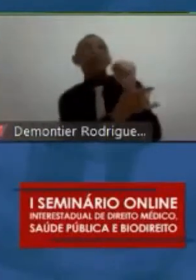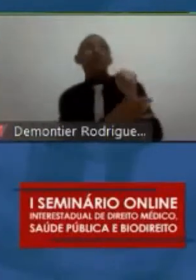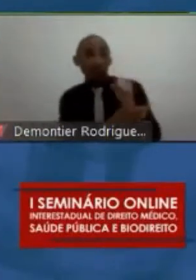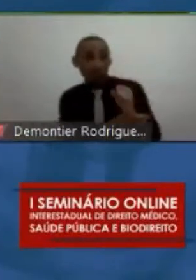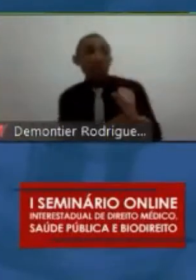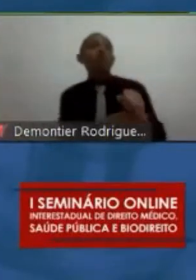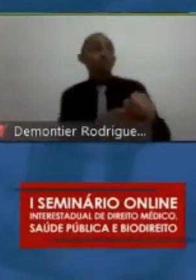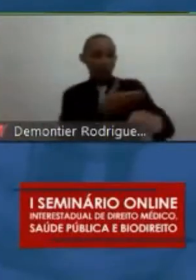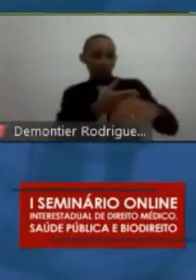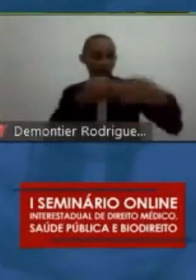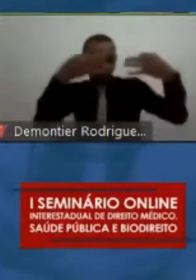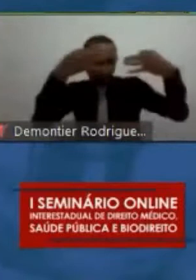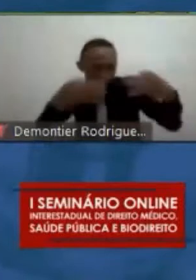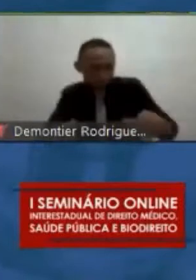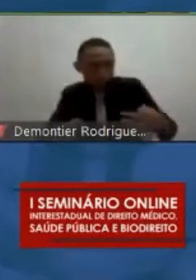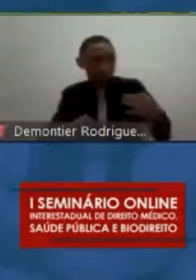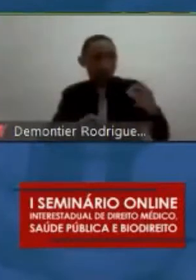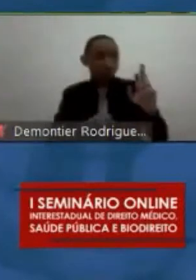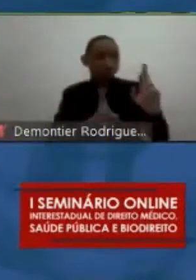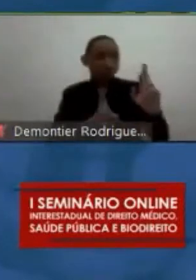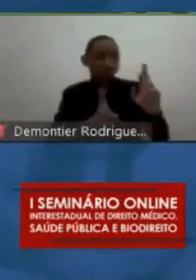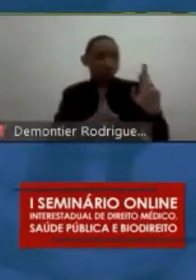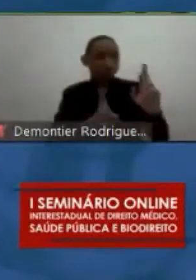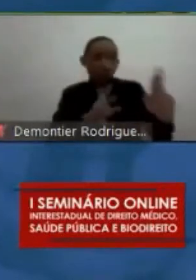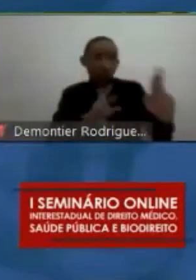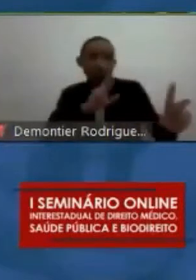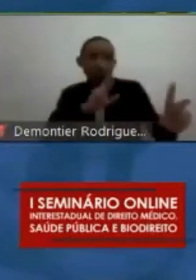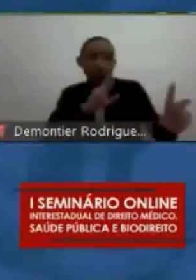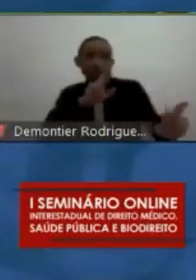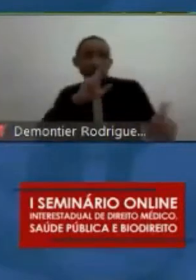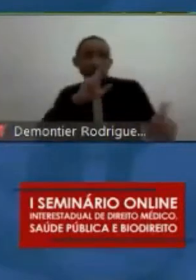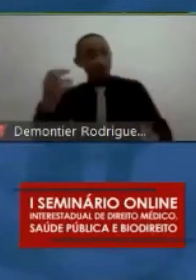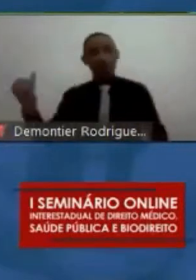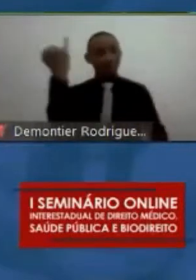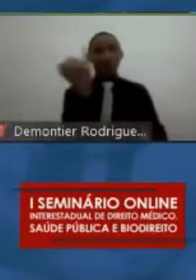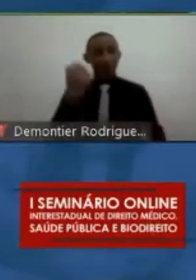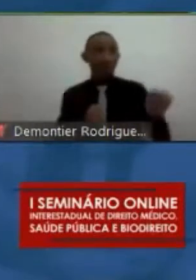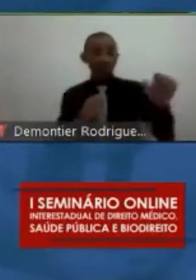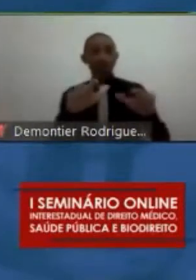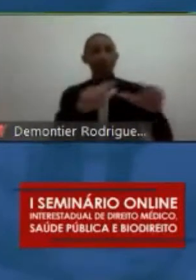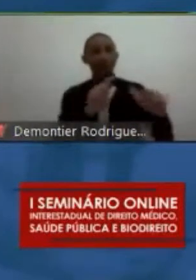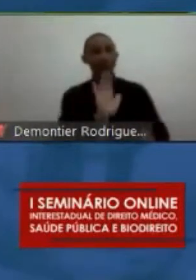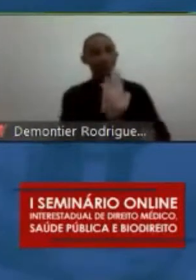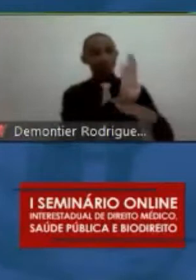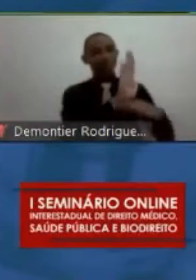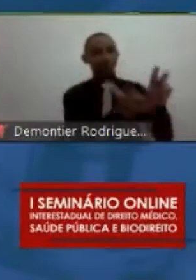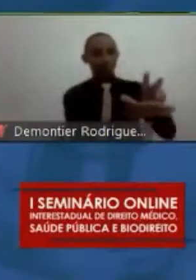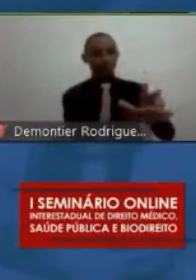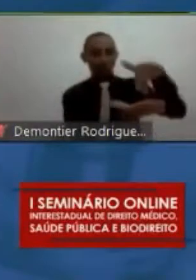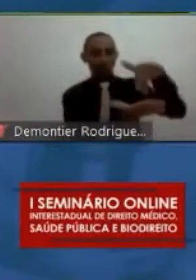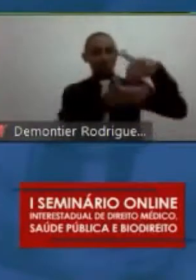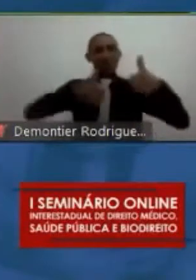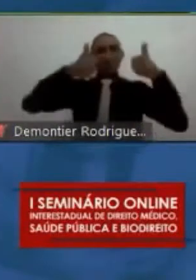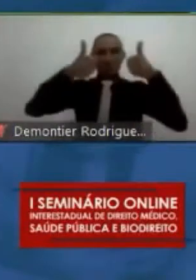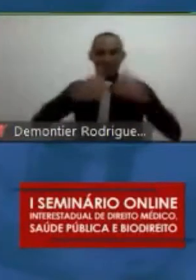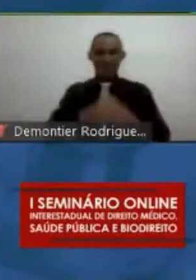boas práticas, que são necessários para que a gente possa entregar um serviço médico de qualidade.